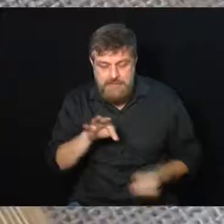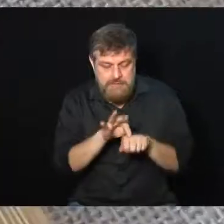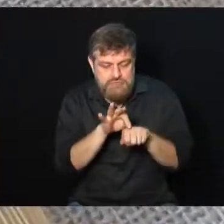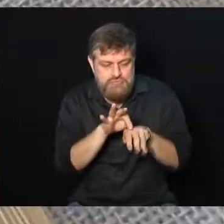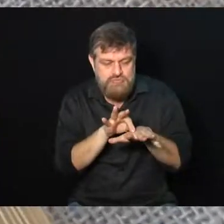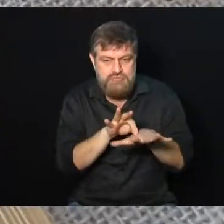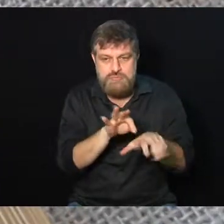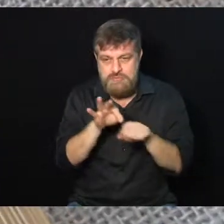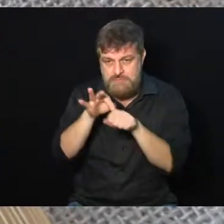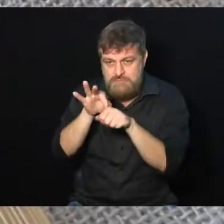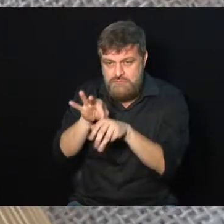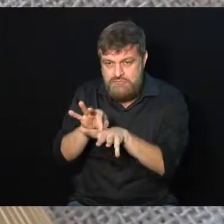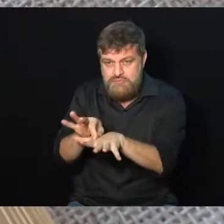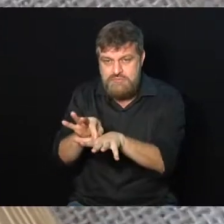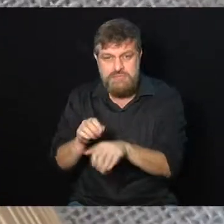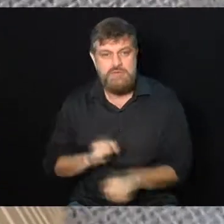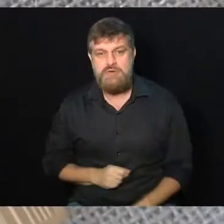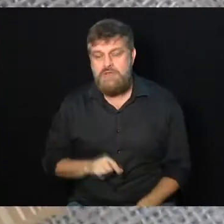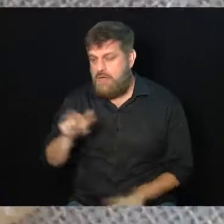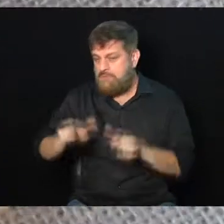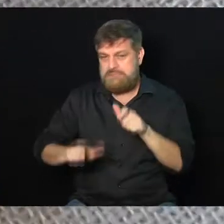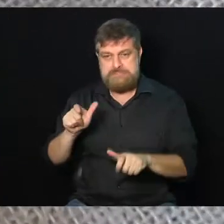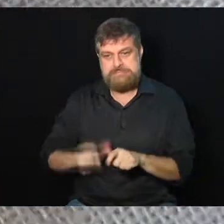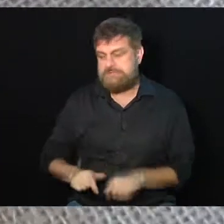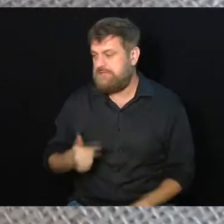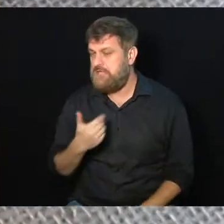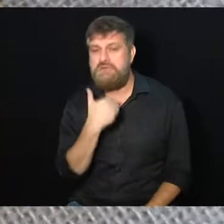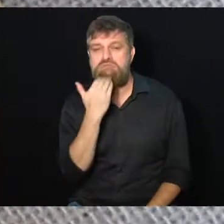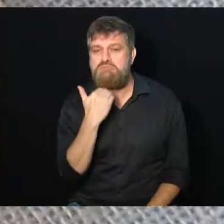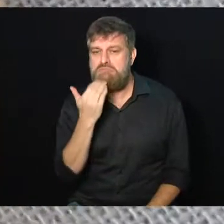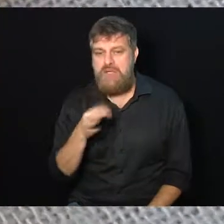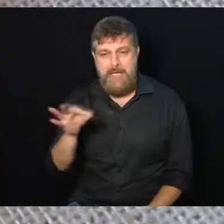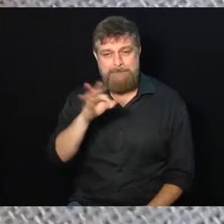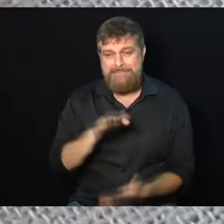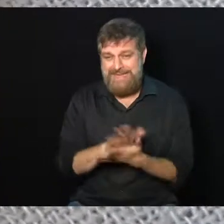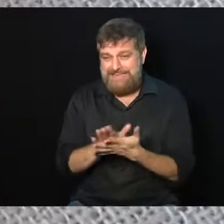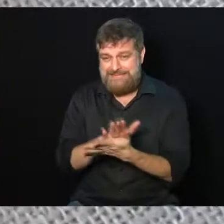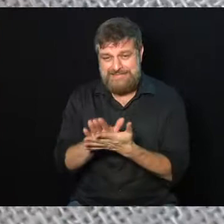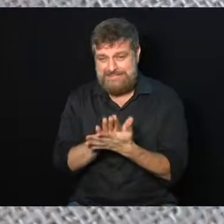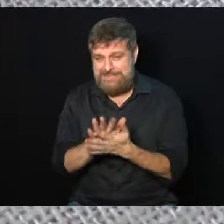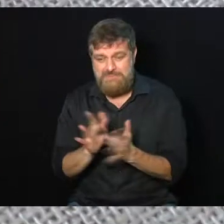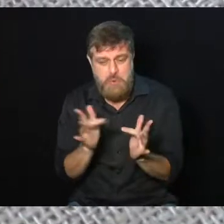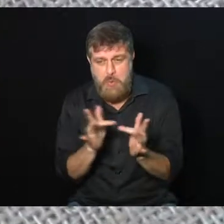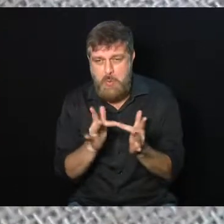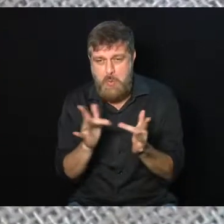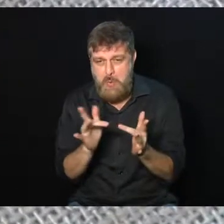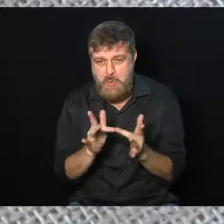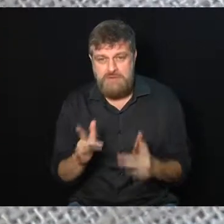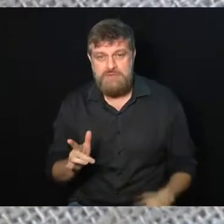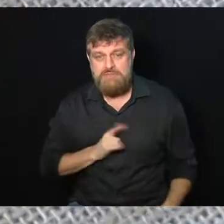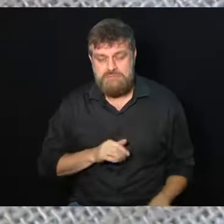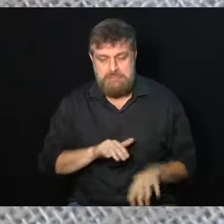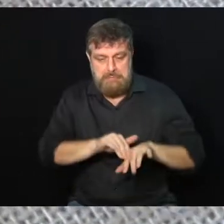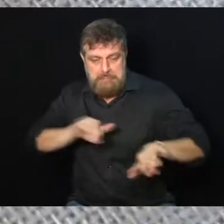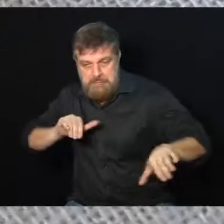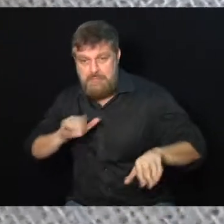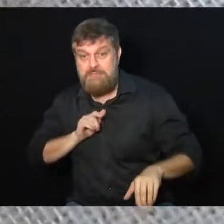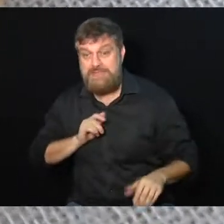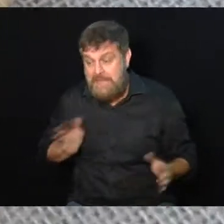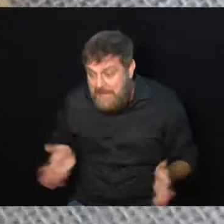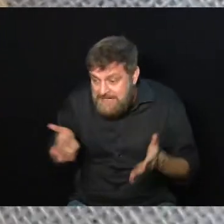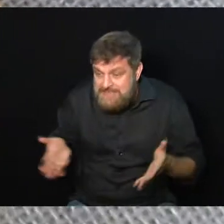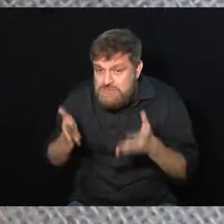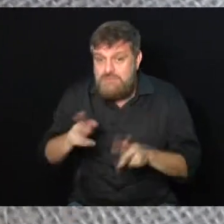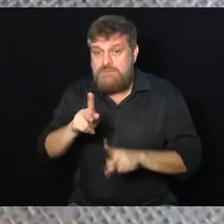e aqueles que não tiveram a atuação direta das abelhas. Os pesquisadores acreditam que é preciso incentivar